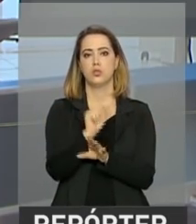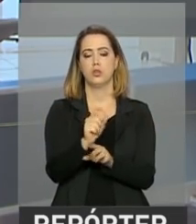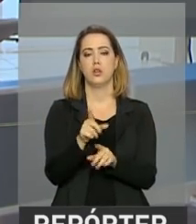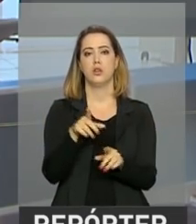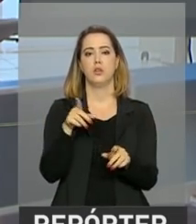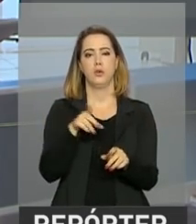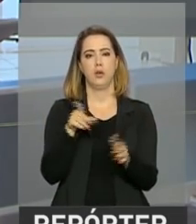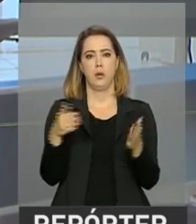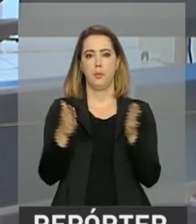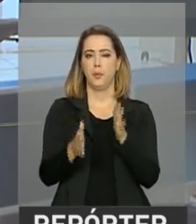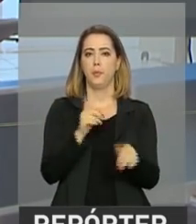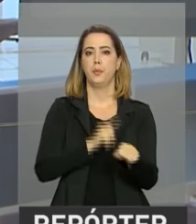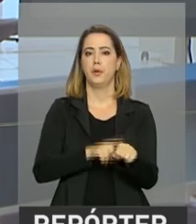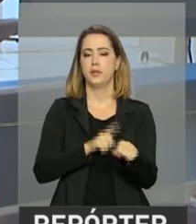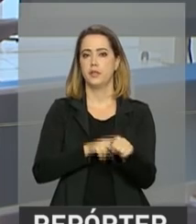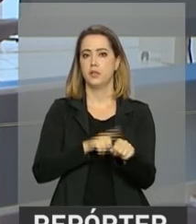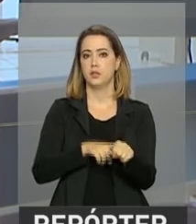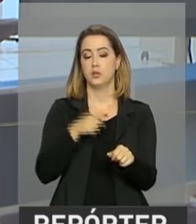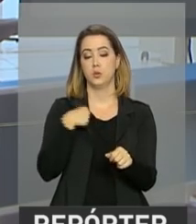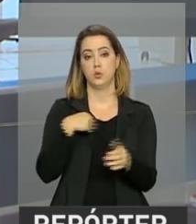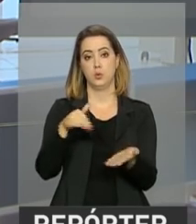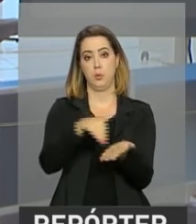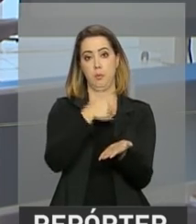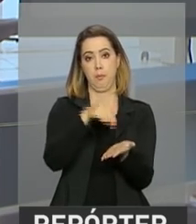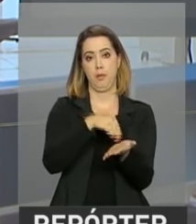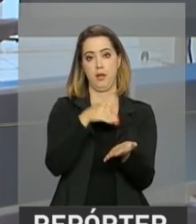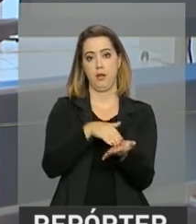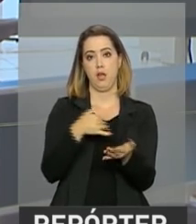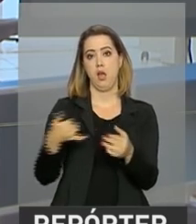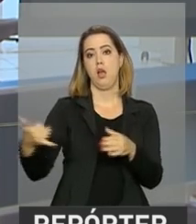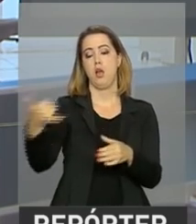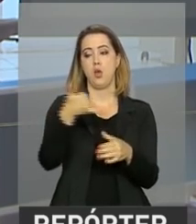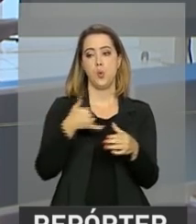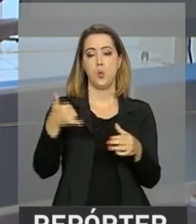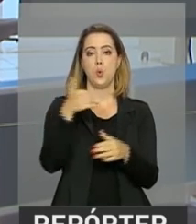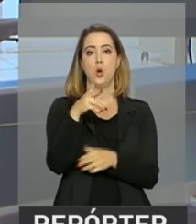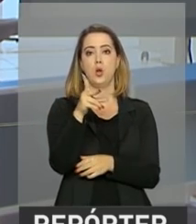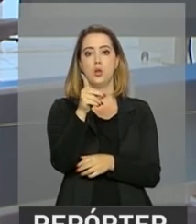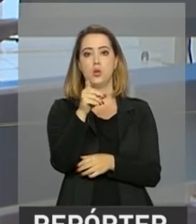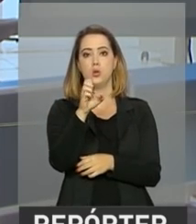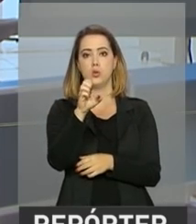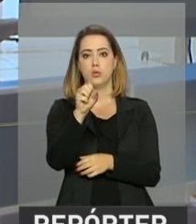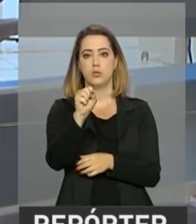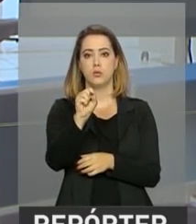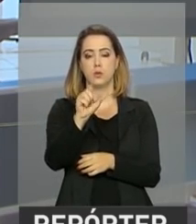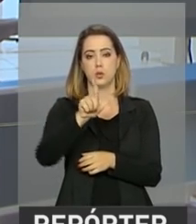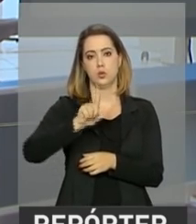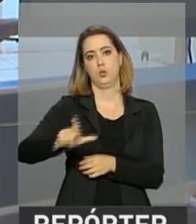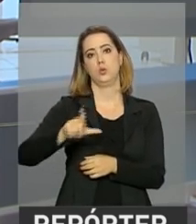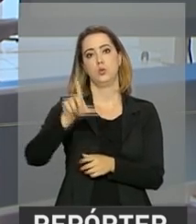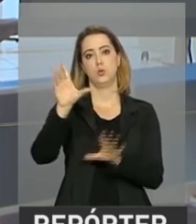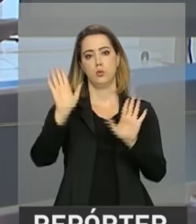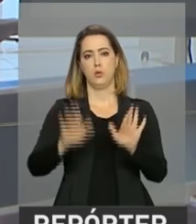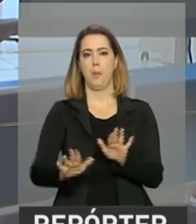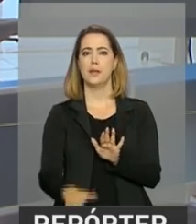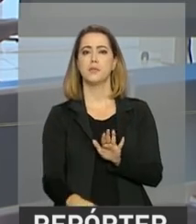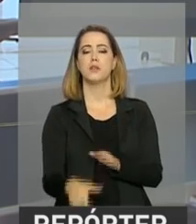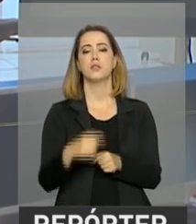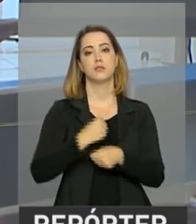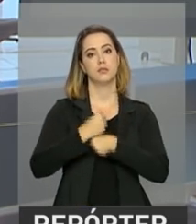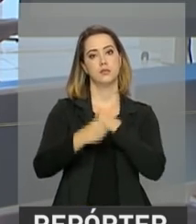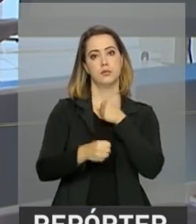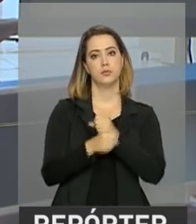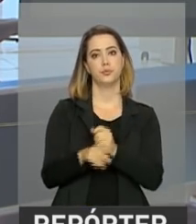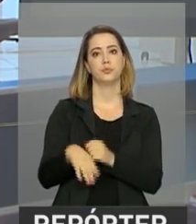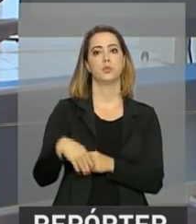pesqueiras se cadastrarem para pagar o óleo diesel mais barato em 2017 o auxílio atende mais de mil e 300 beneficiários